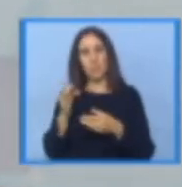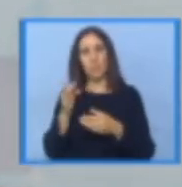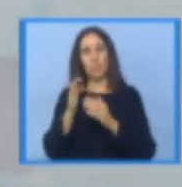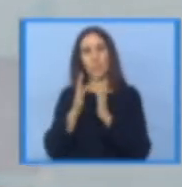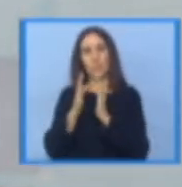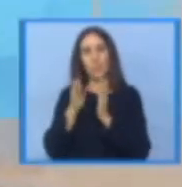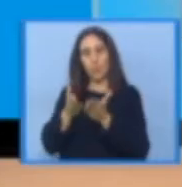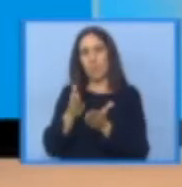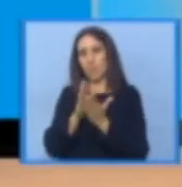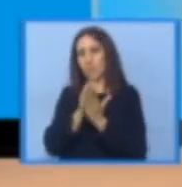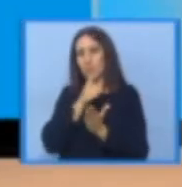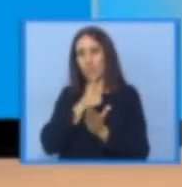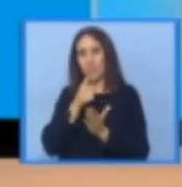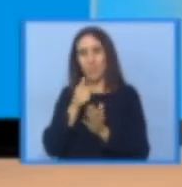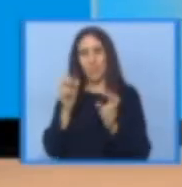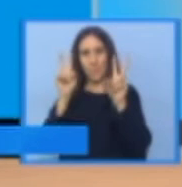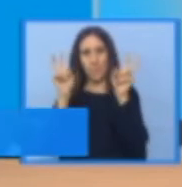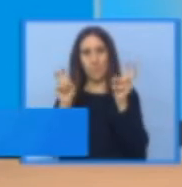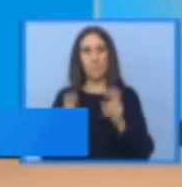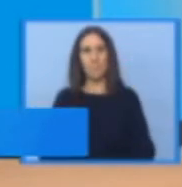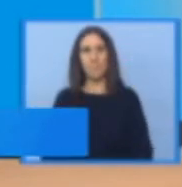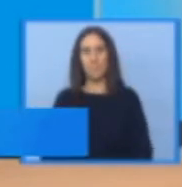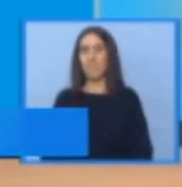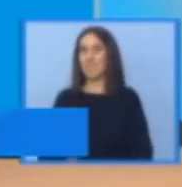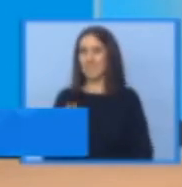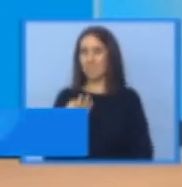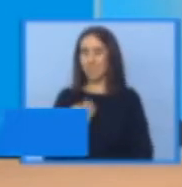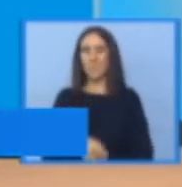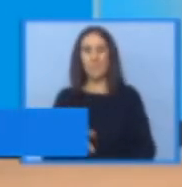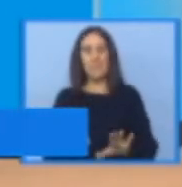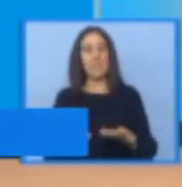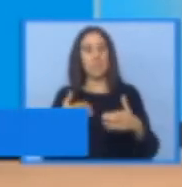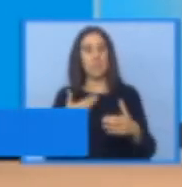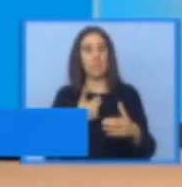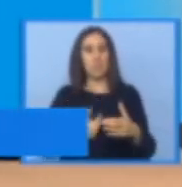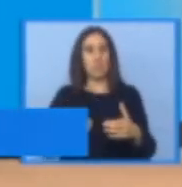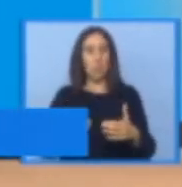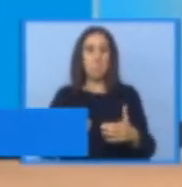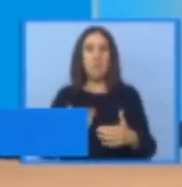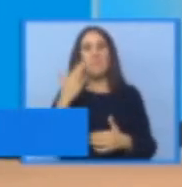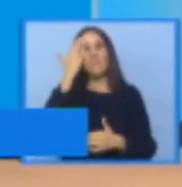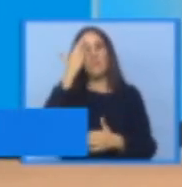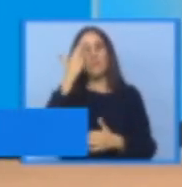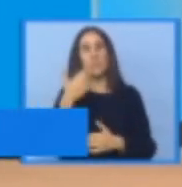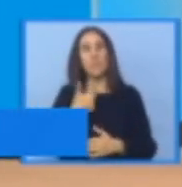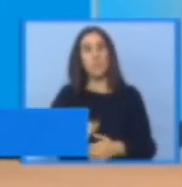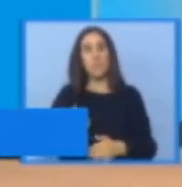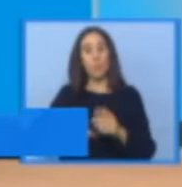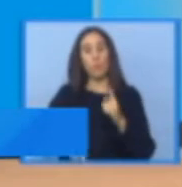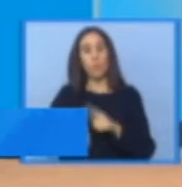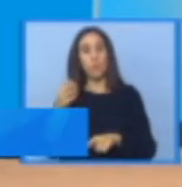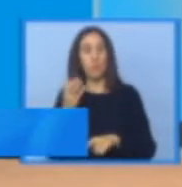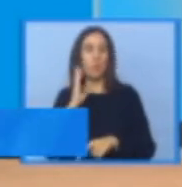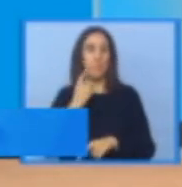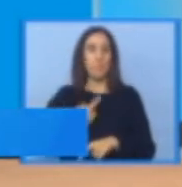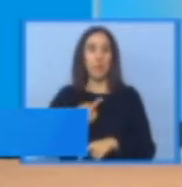Sofre. Exatamente. De facto, há um grupo de cristãos e estima-se que o número de cristãos que tiveram a fugir em agosto de